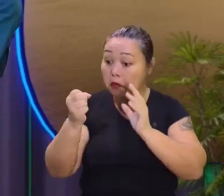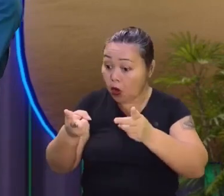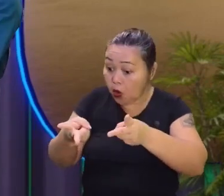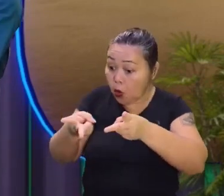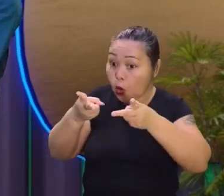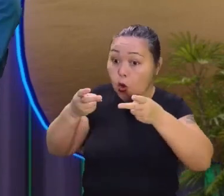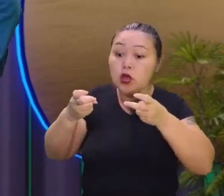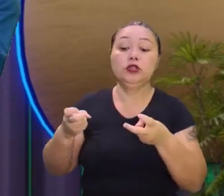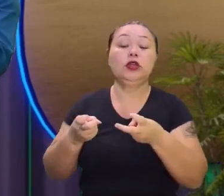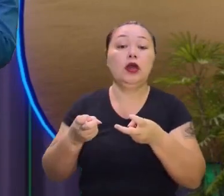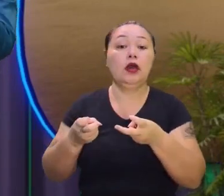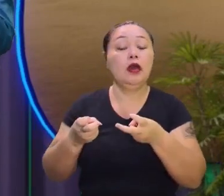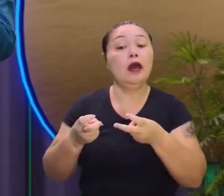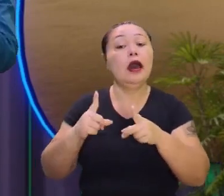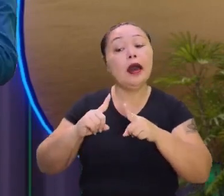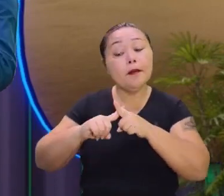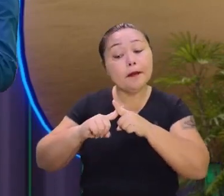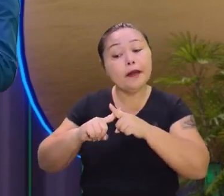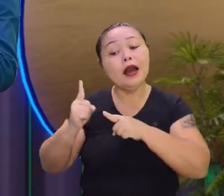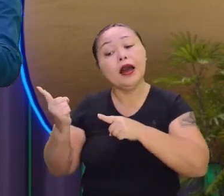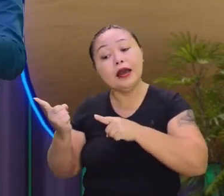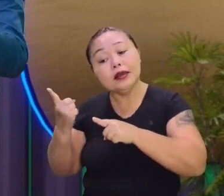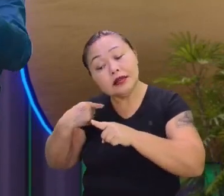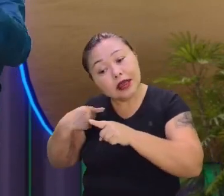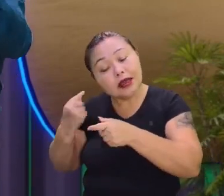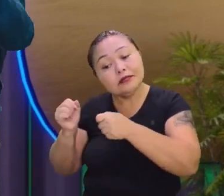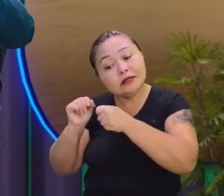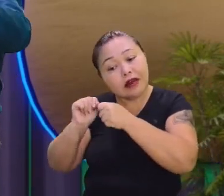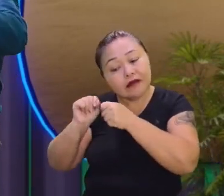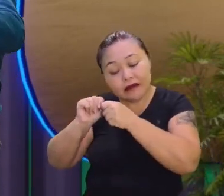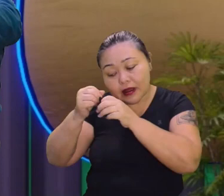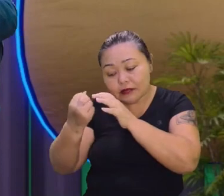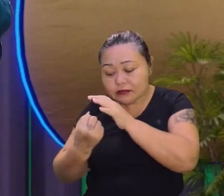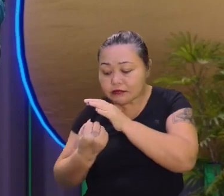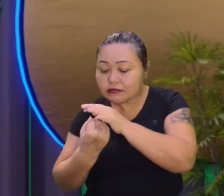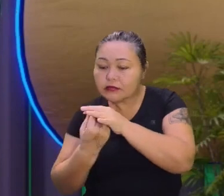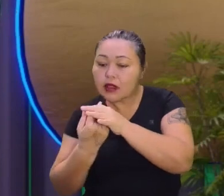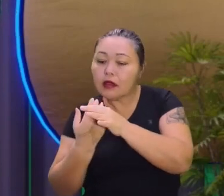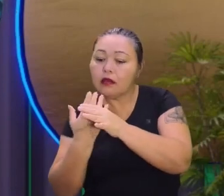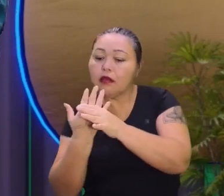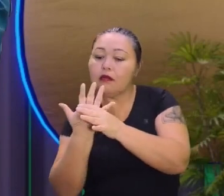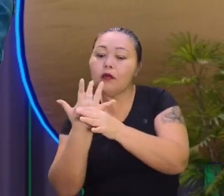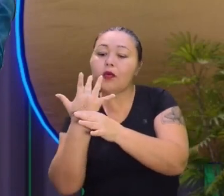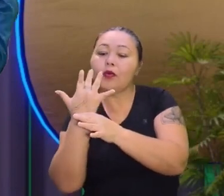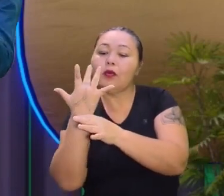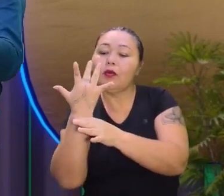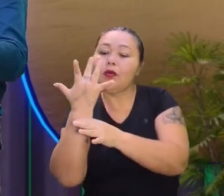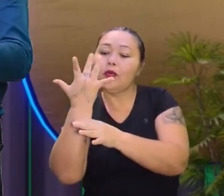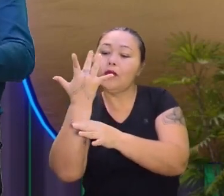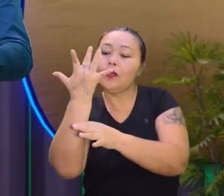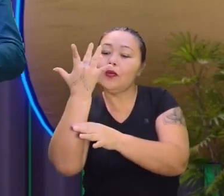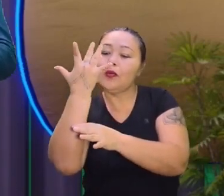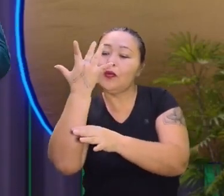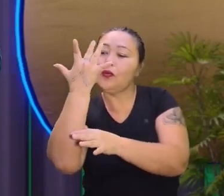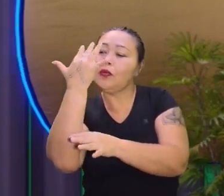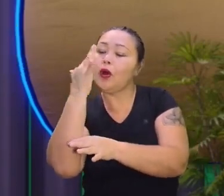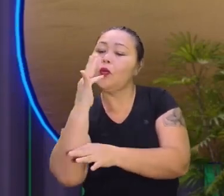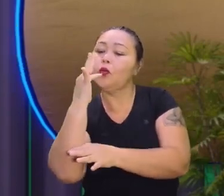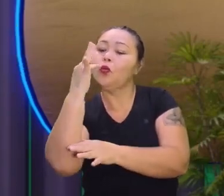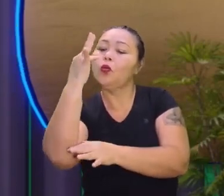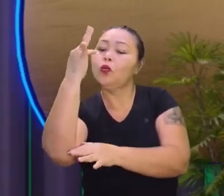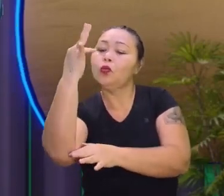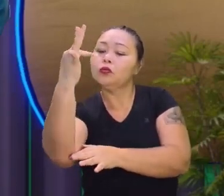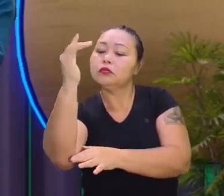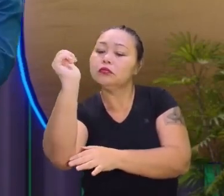retirar, beleza, mas reponha. Exatamente. Faça brotar uma nova planta de uma nova árvore que lá na frente, no